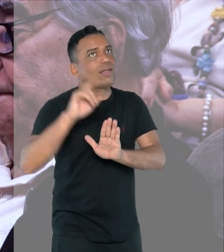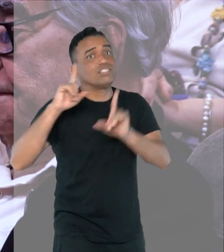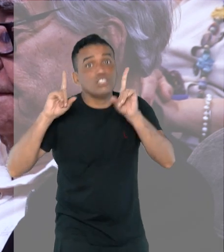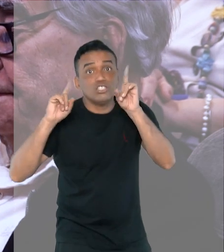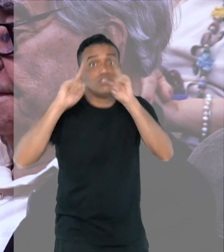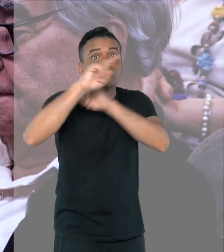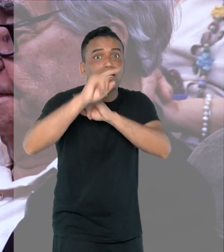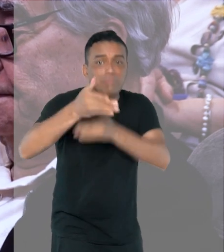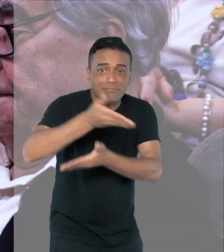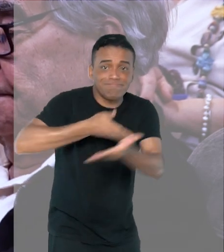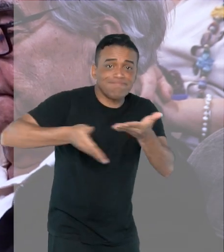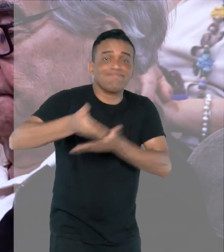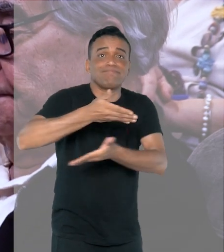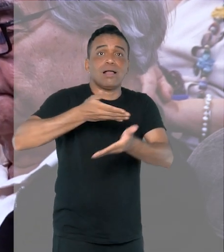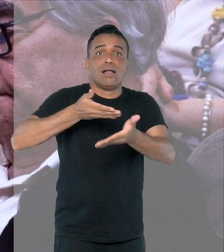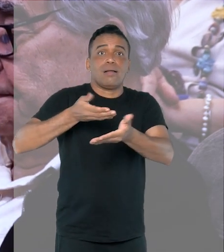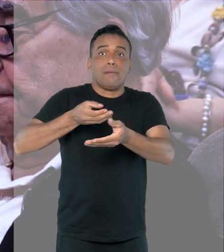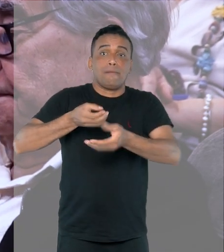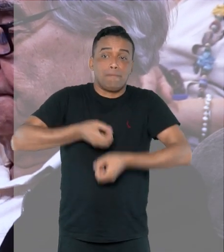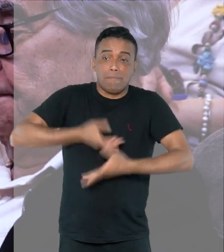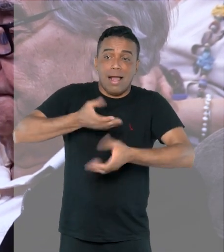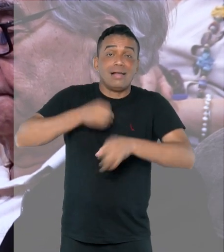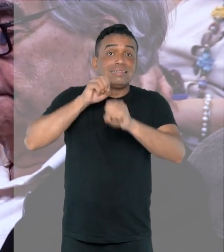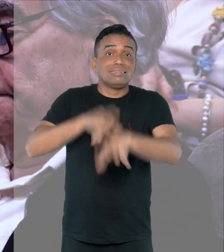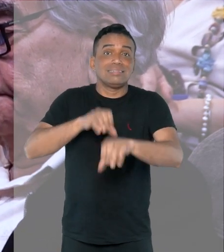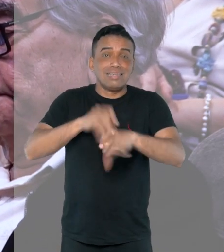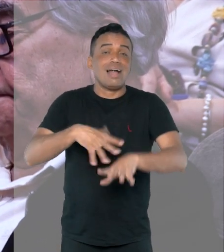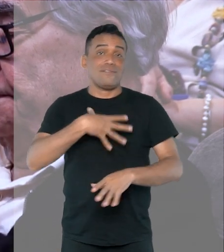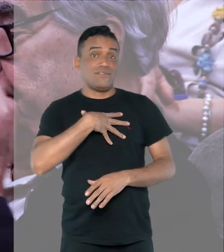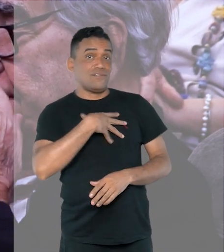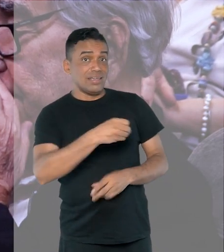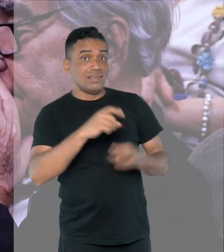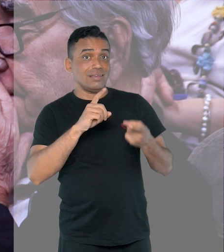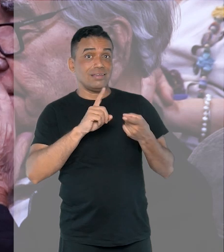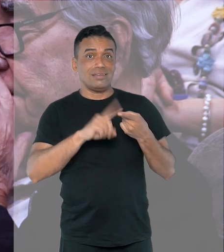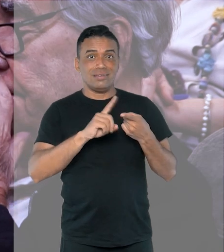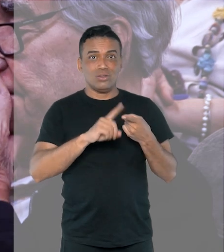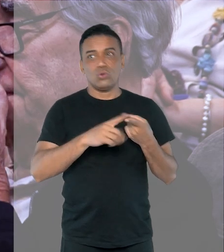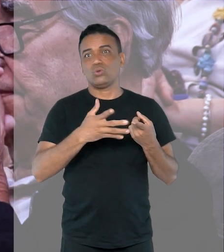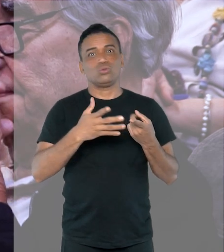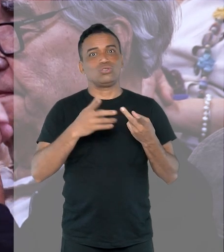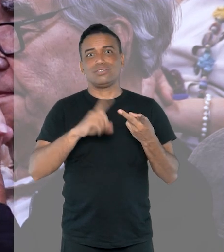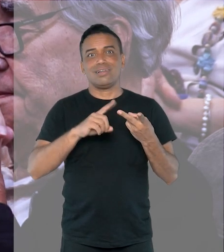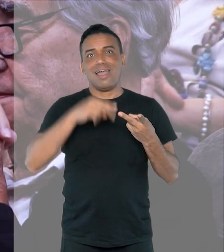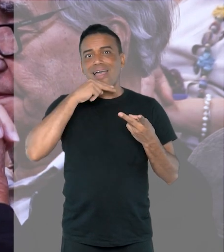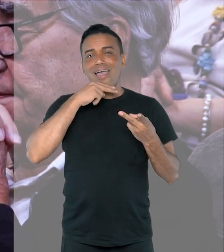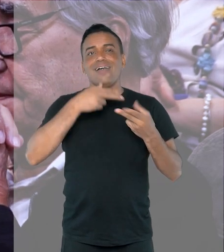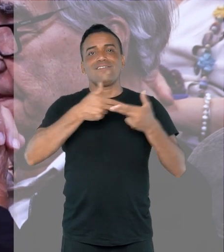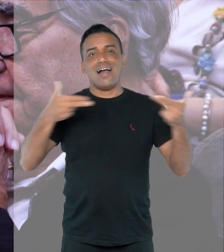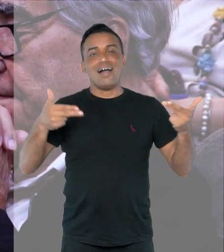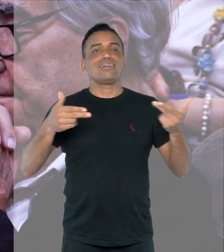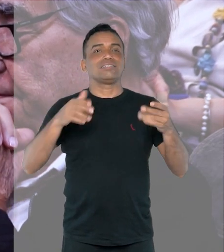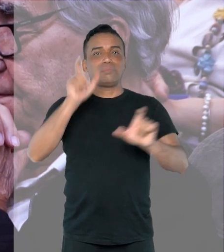gente repassar isso, né, para os nossos filhos, né, dos demais familiares, amigos, que a